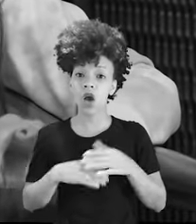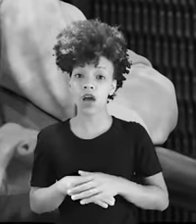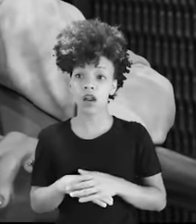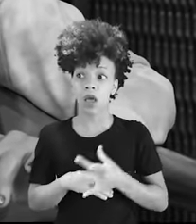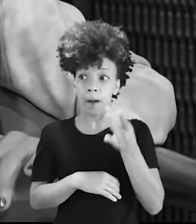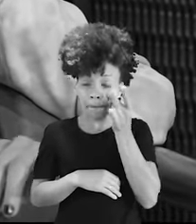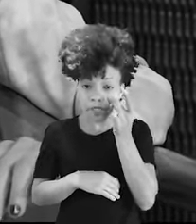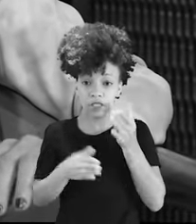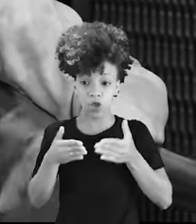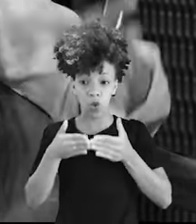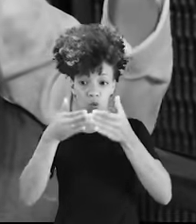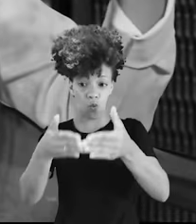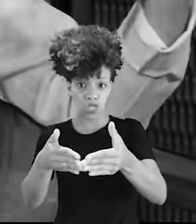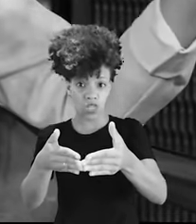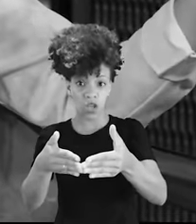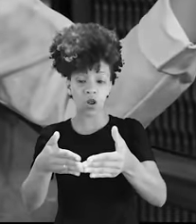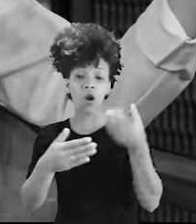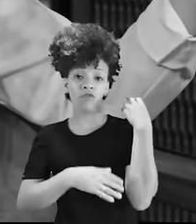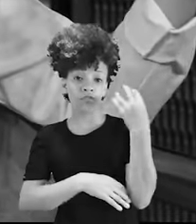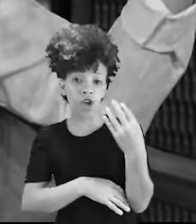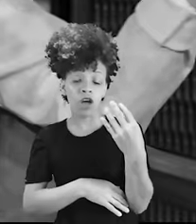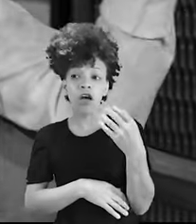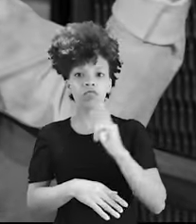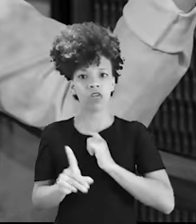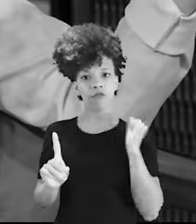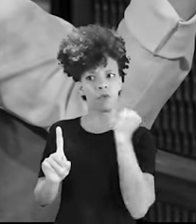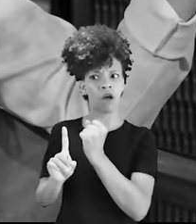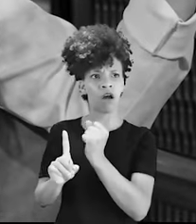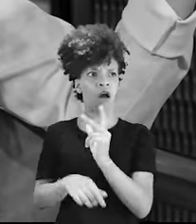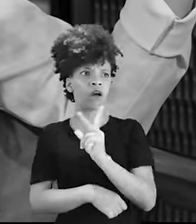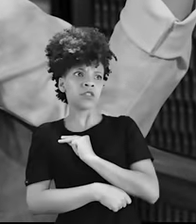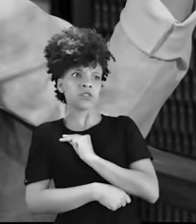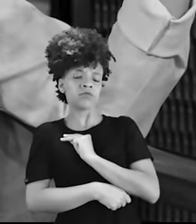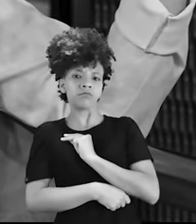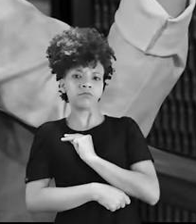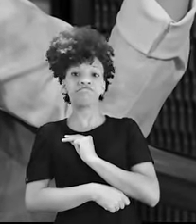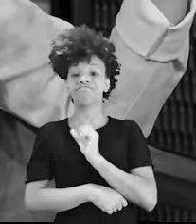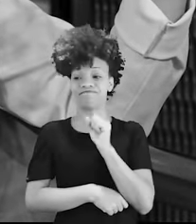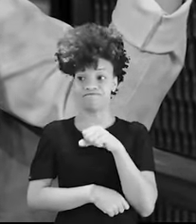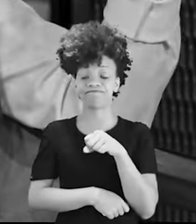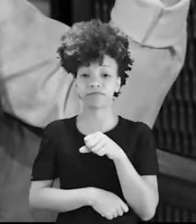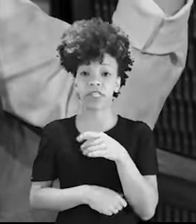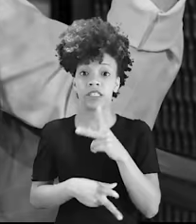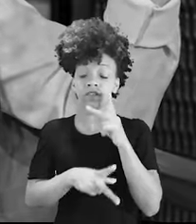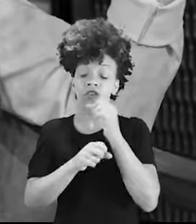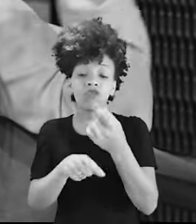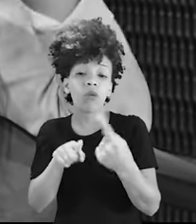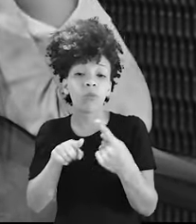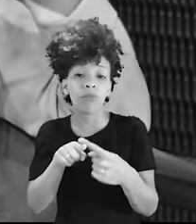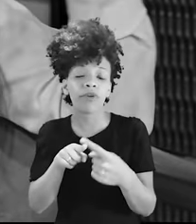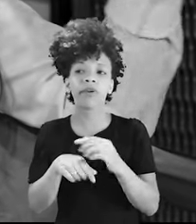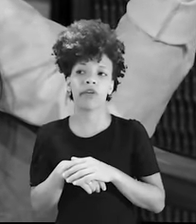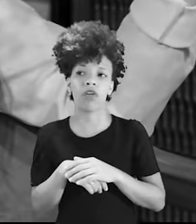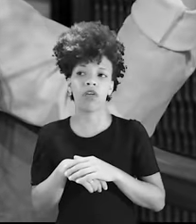e agora eu presenciei um cruzeiro ou de teve um assassinato aí e isso